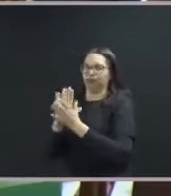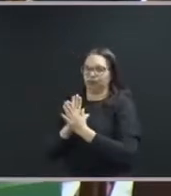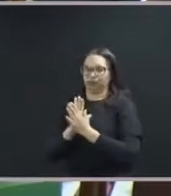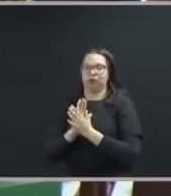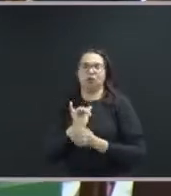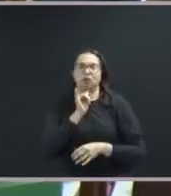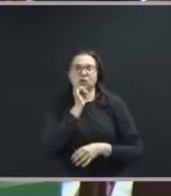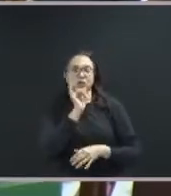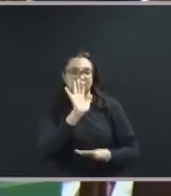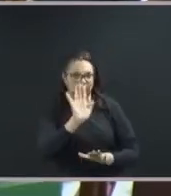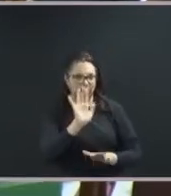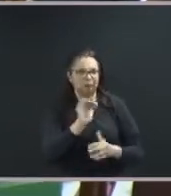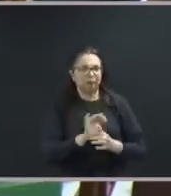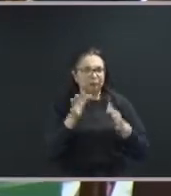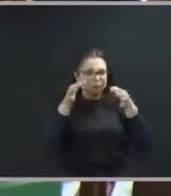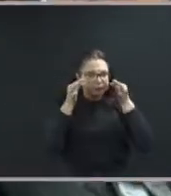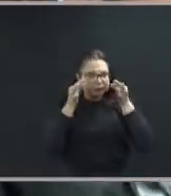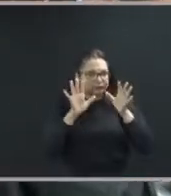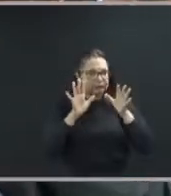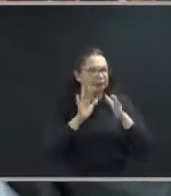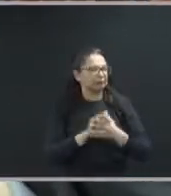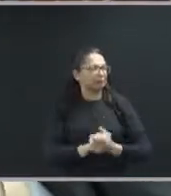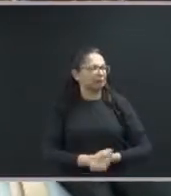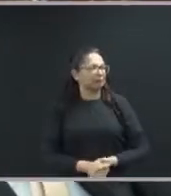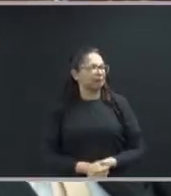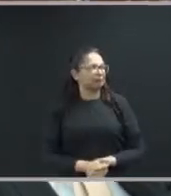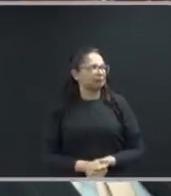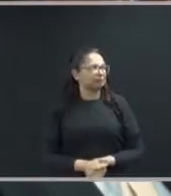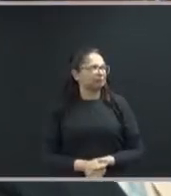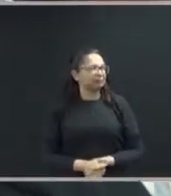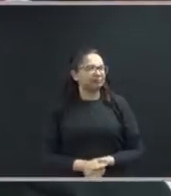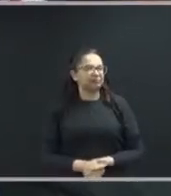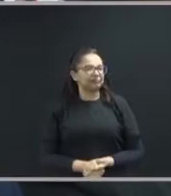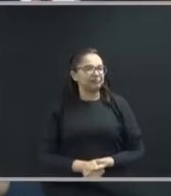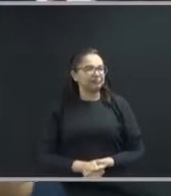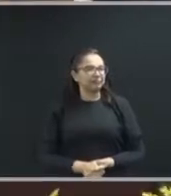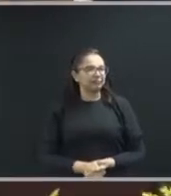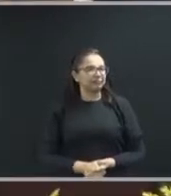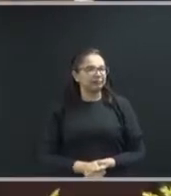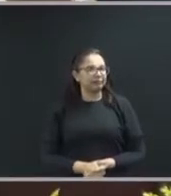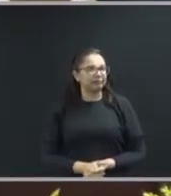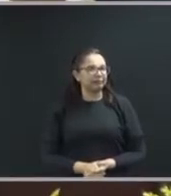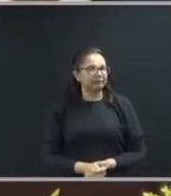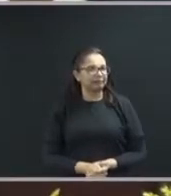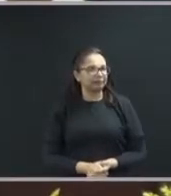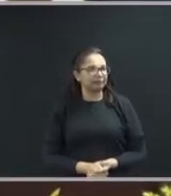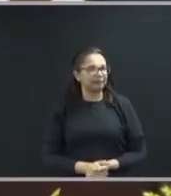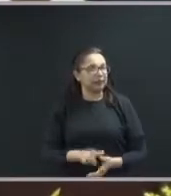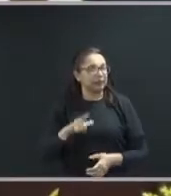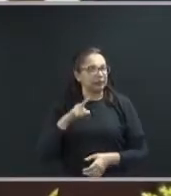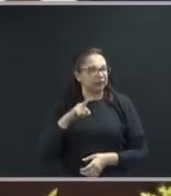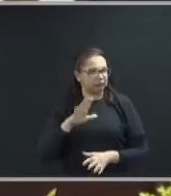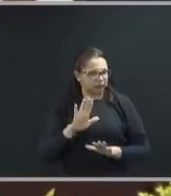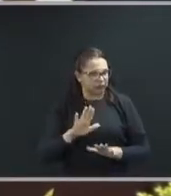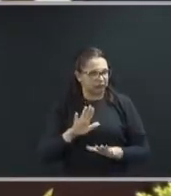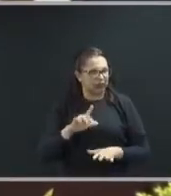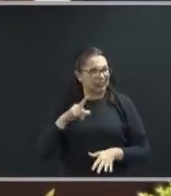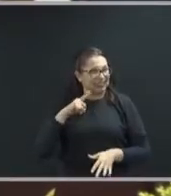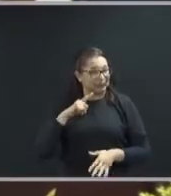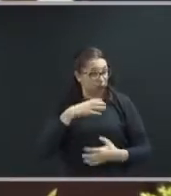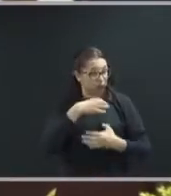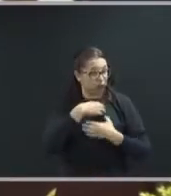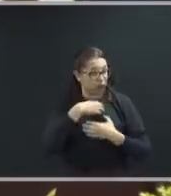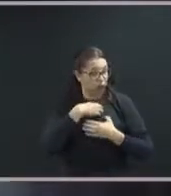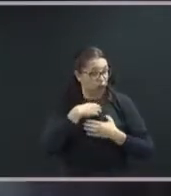escuta bem o que eu vou dizer. Há um padrão no rebelde. E se você